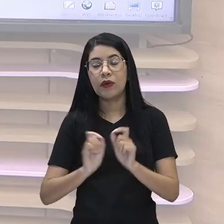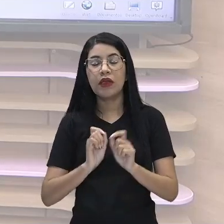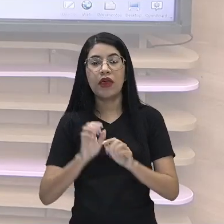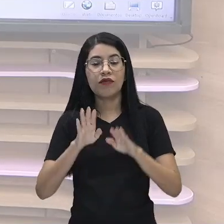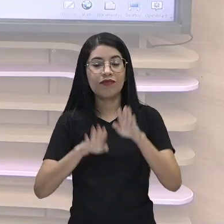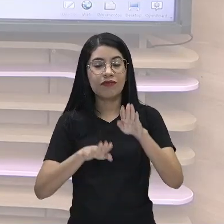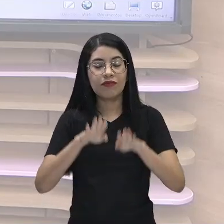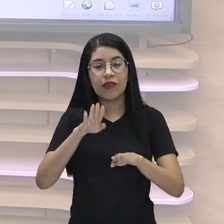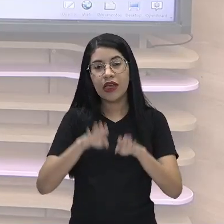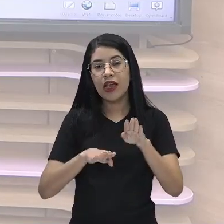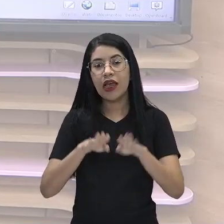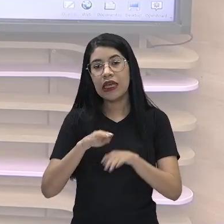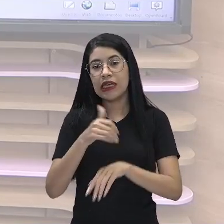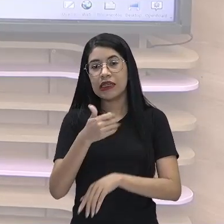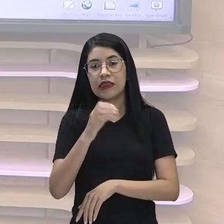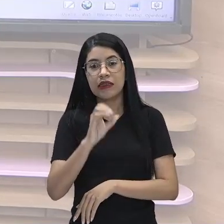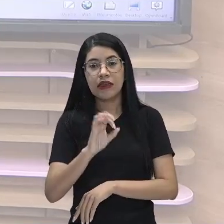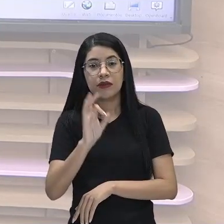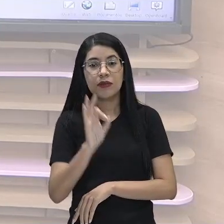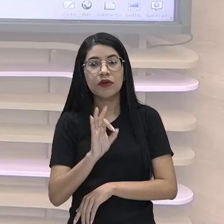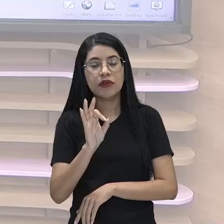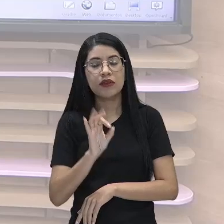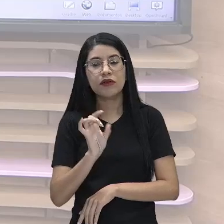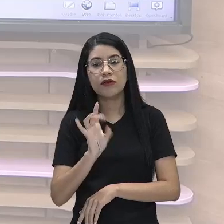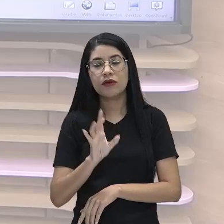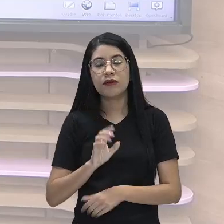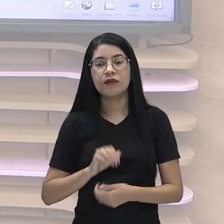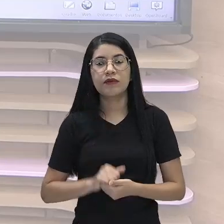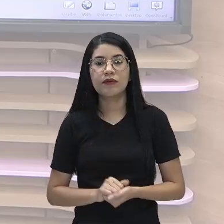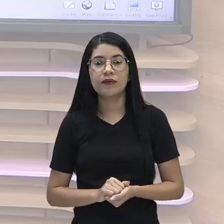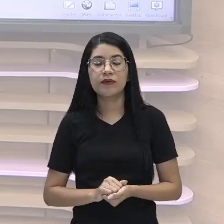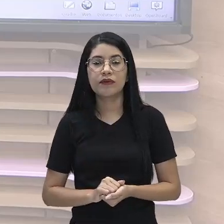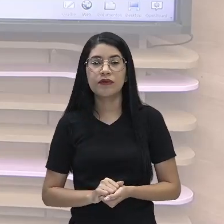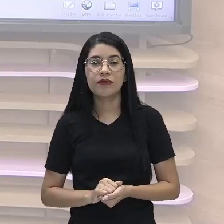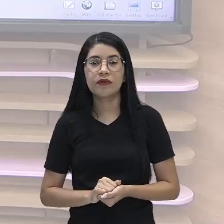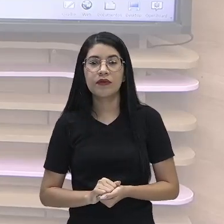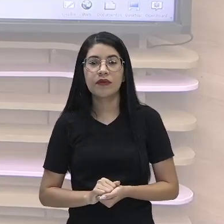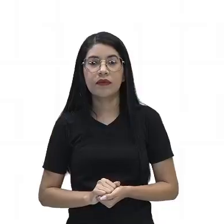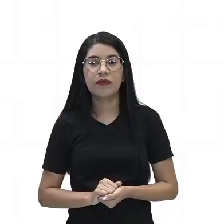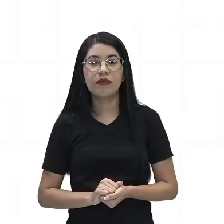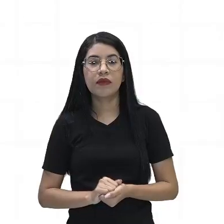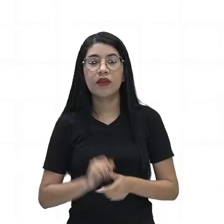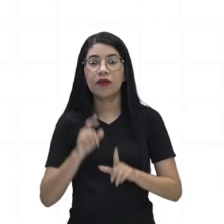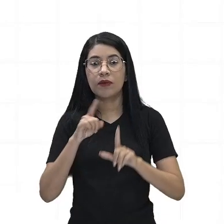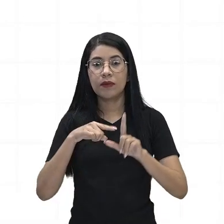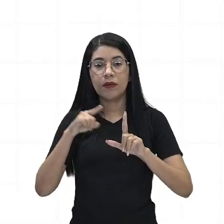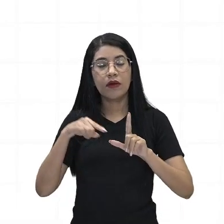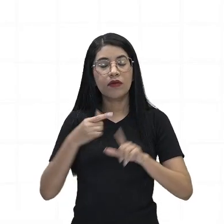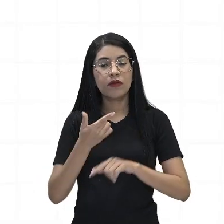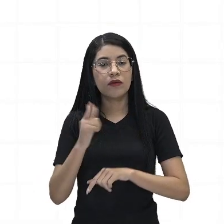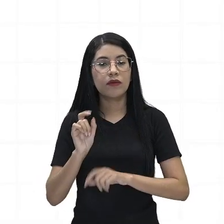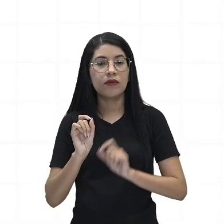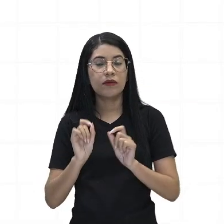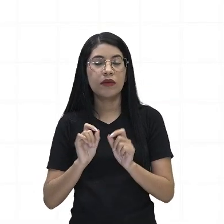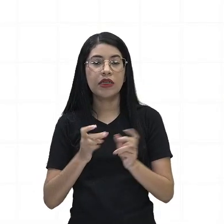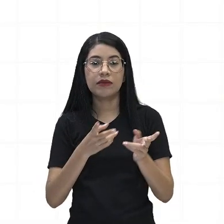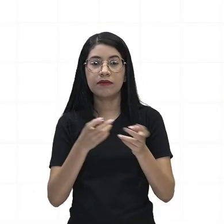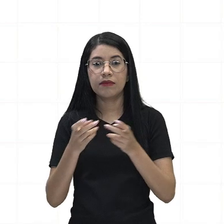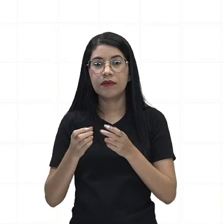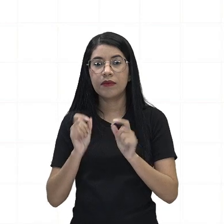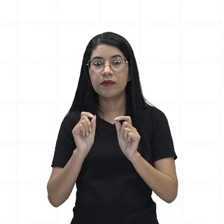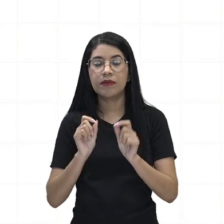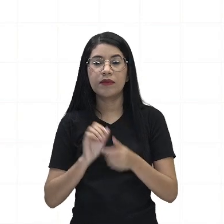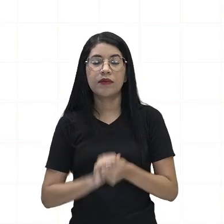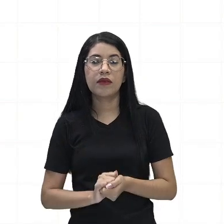essa distribuição de renda que a gente observa. Aí temos mais um gráfico onde a gente vai observar a concentração